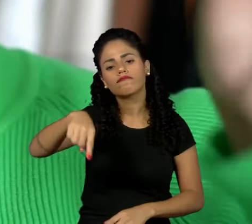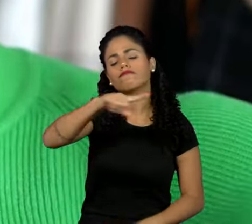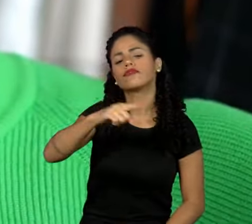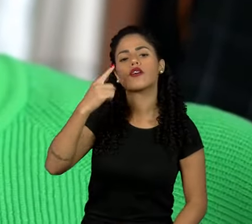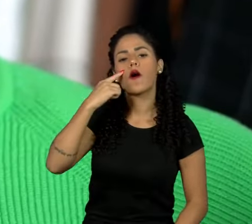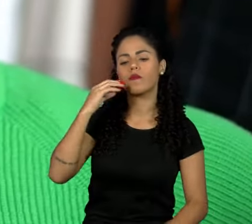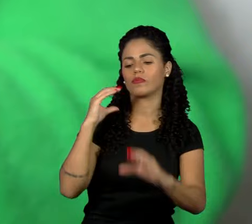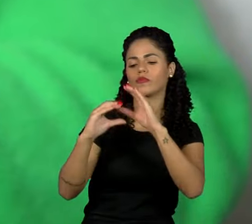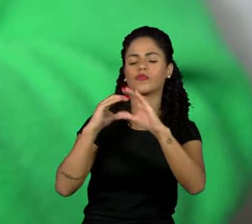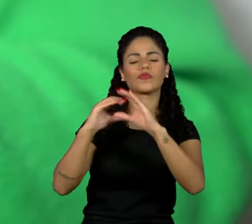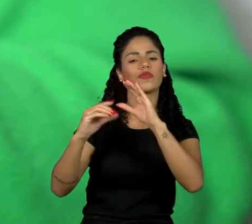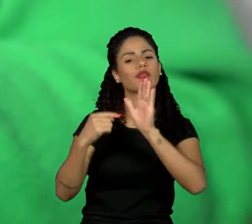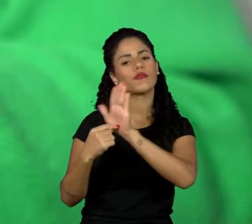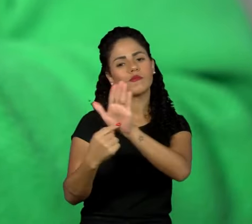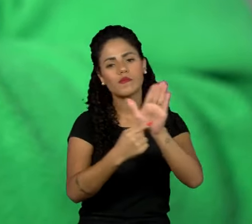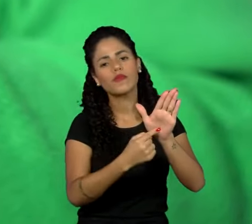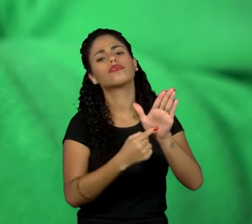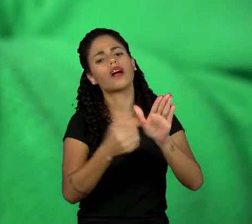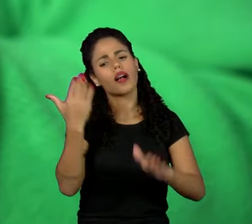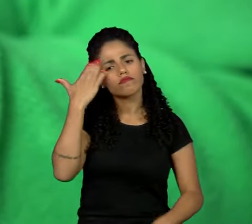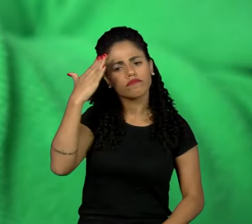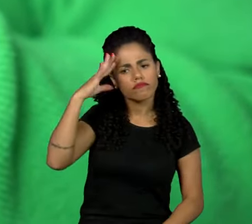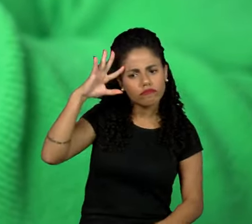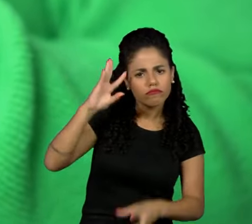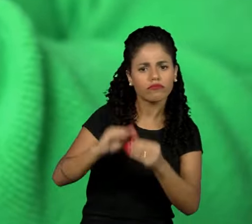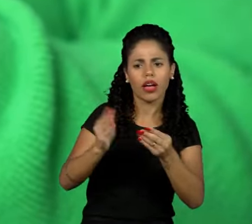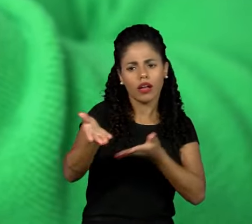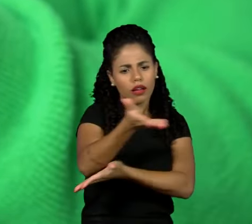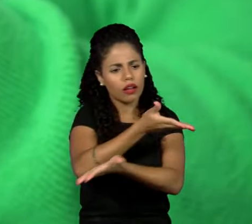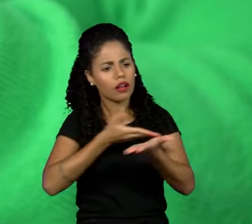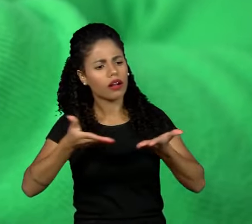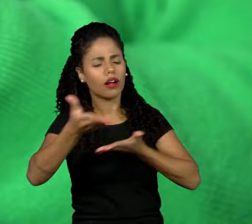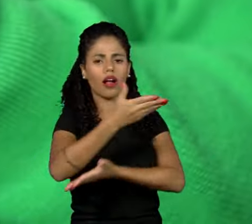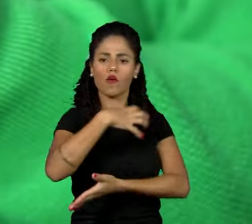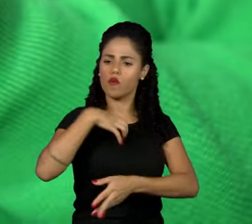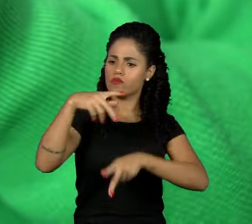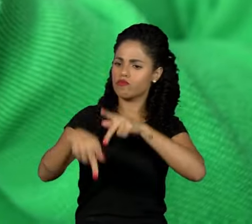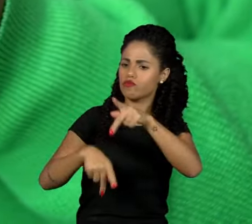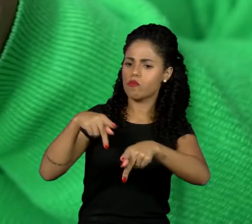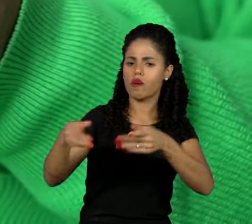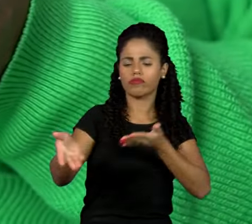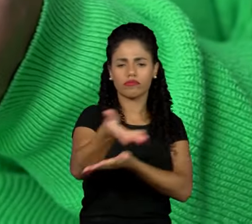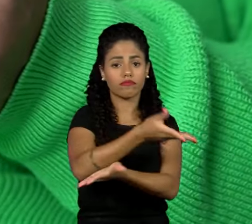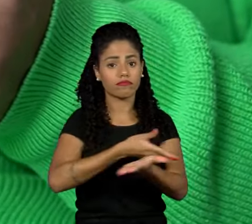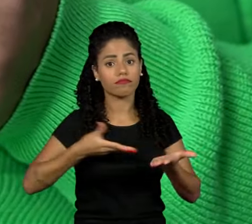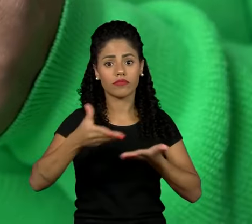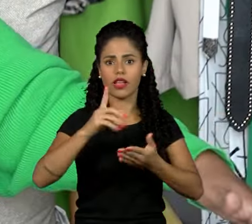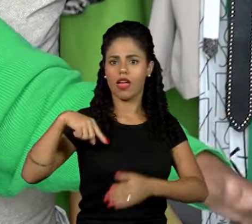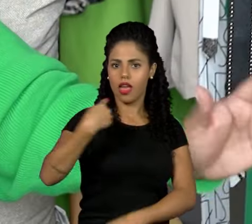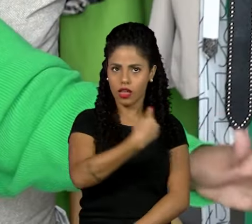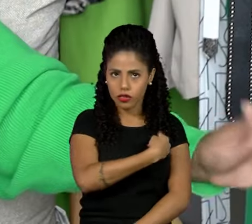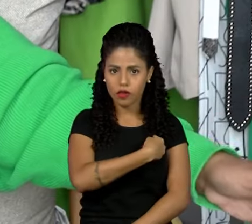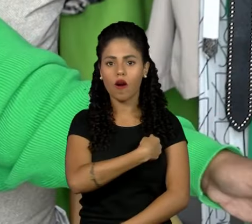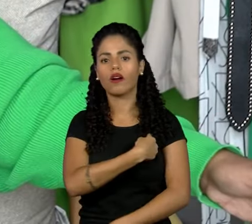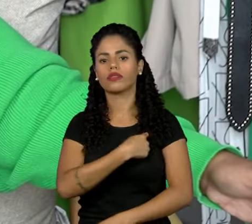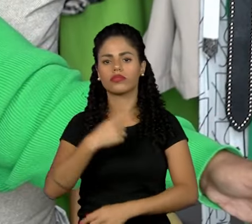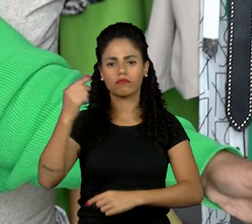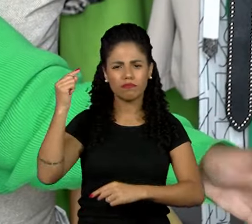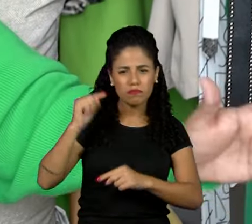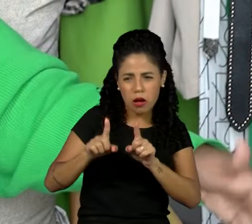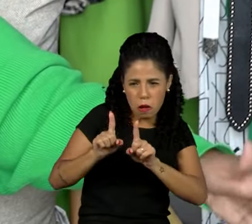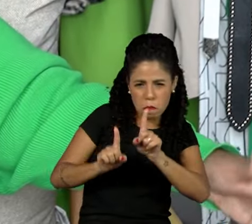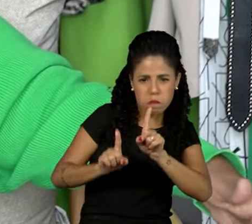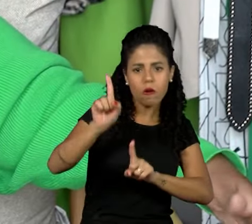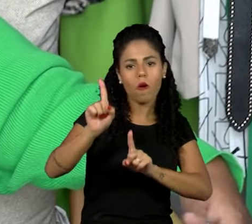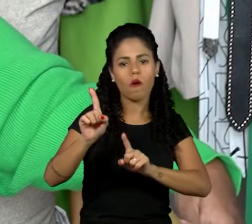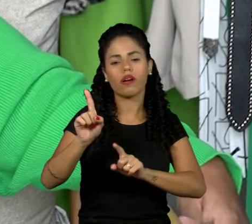de comunicação entendessem a linguagem que eles precisam falar. Chegamos lá? Não, ainda não.